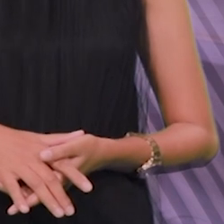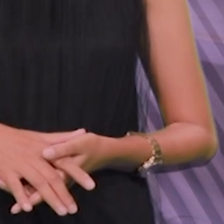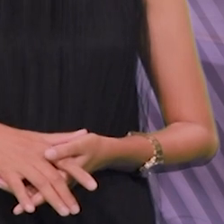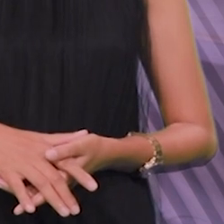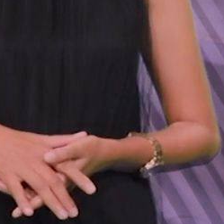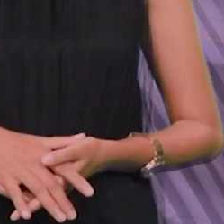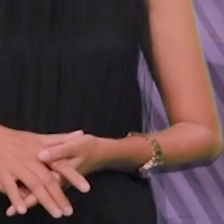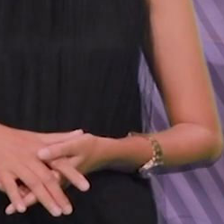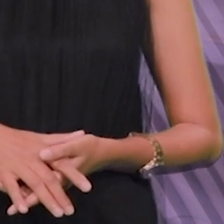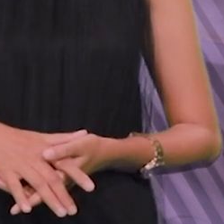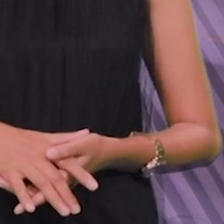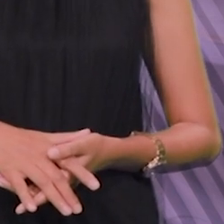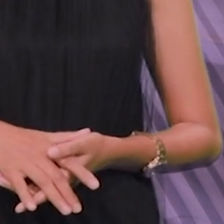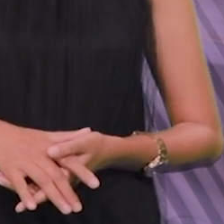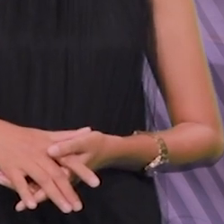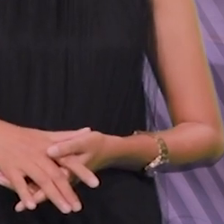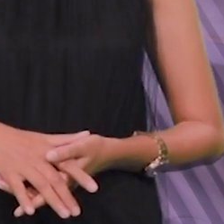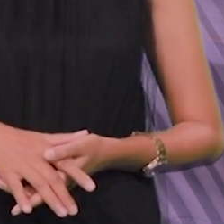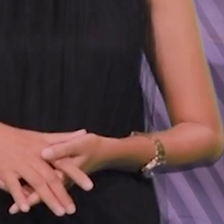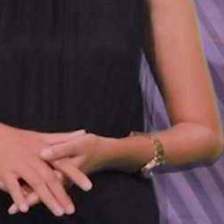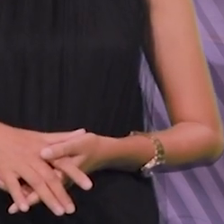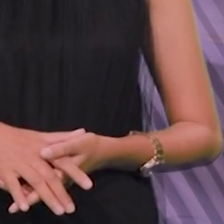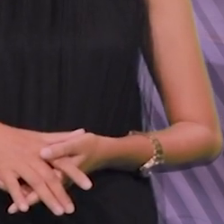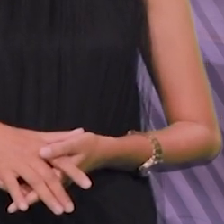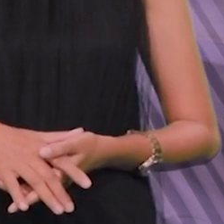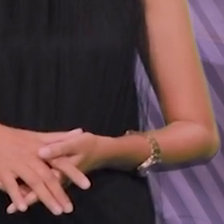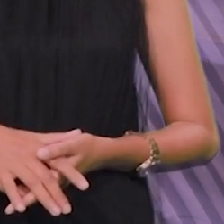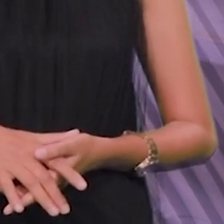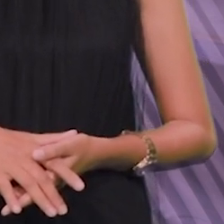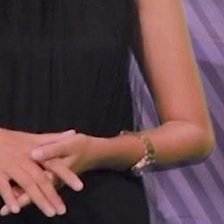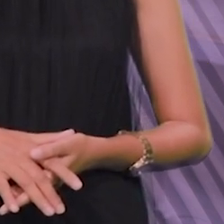botão notificação, até no né, e tá bom, se lá com informação, pô, você ame. Obrigada.